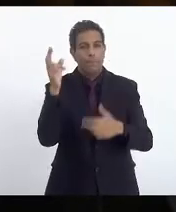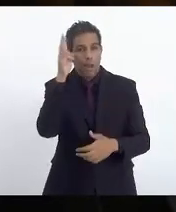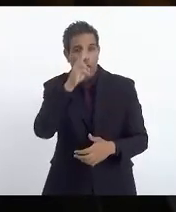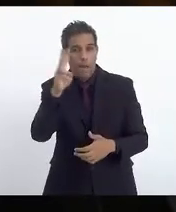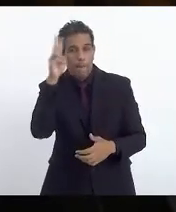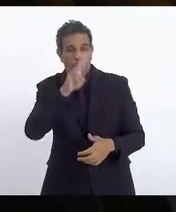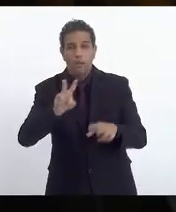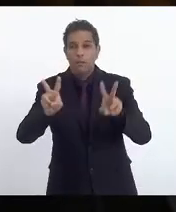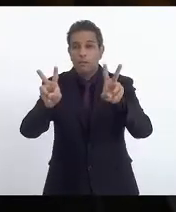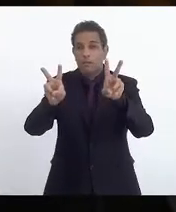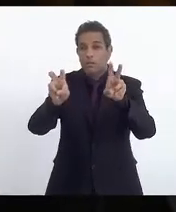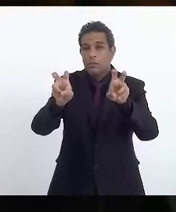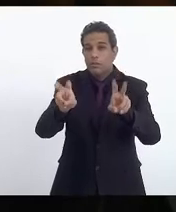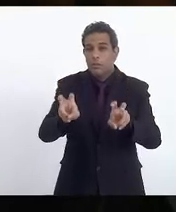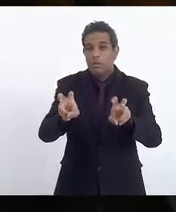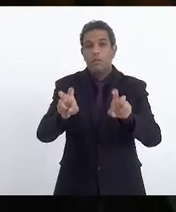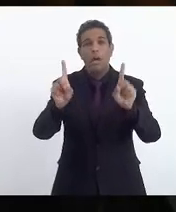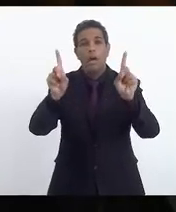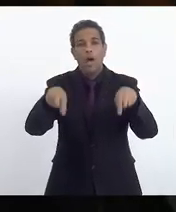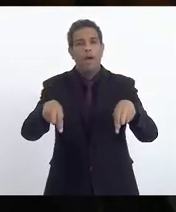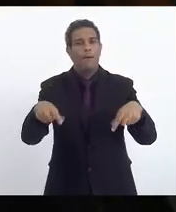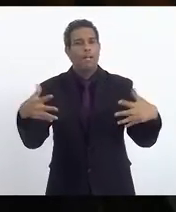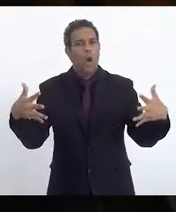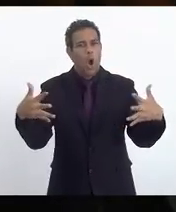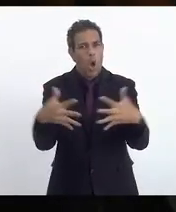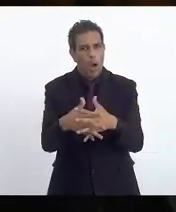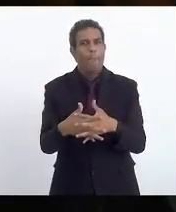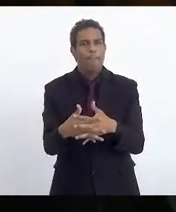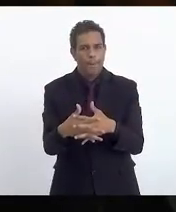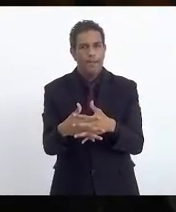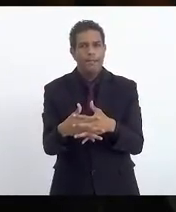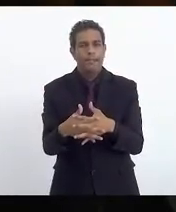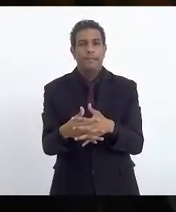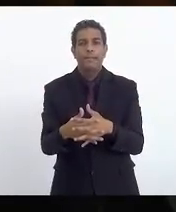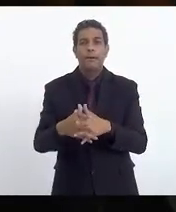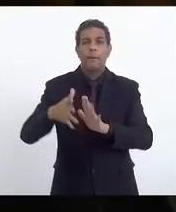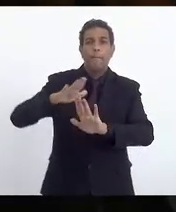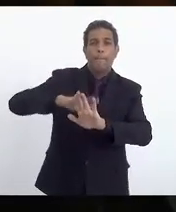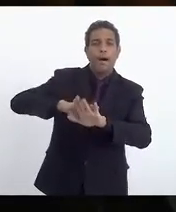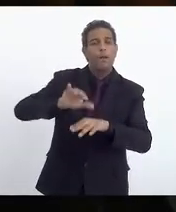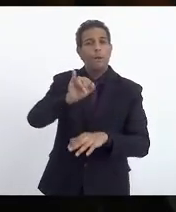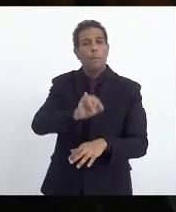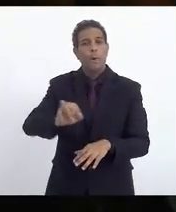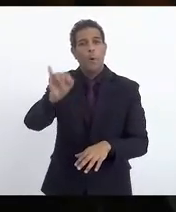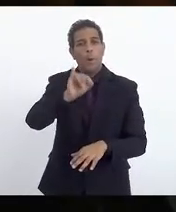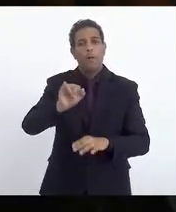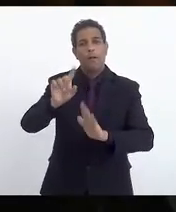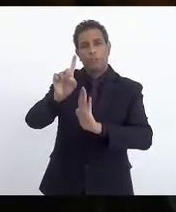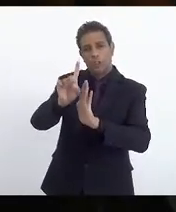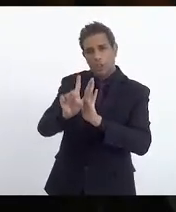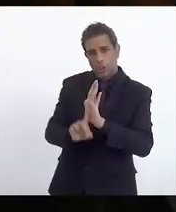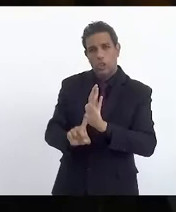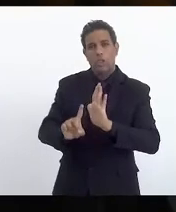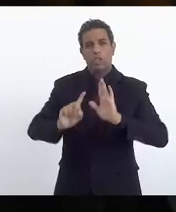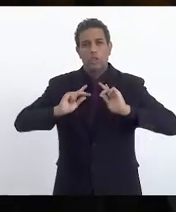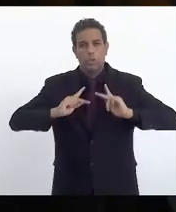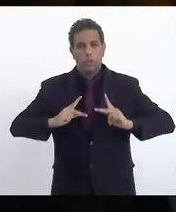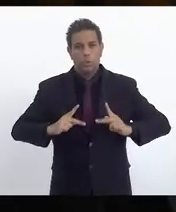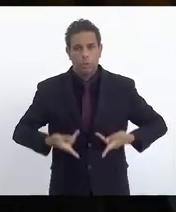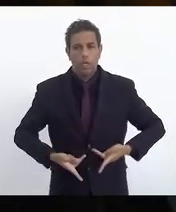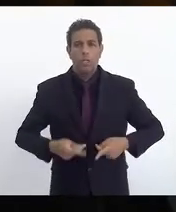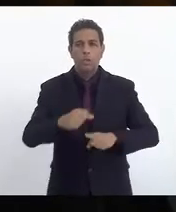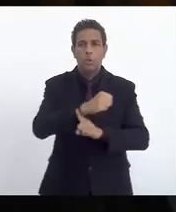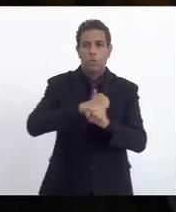lembrar que esse é um tema muito complexo não só pela importância em si mesma é o direito condicionar o direito social